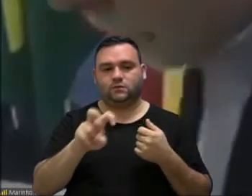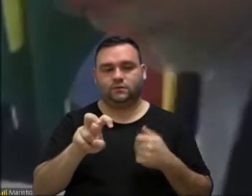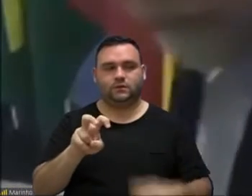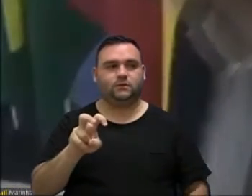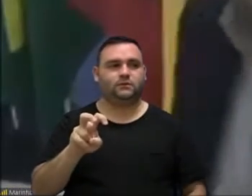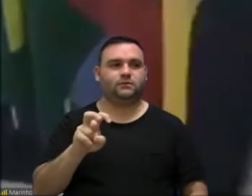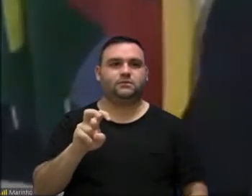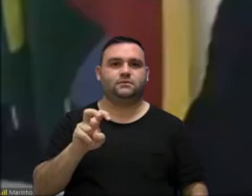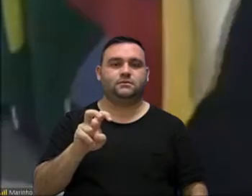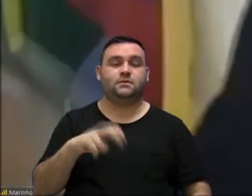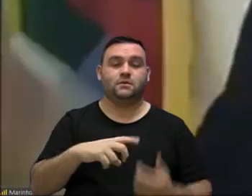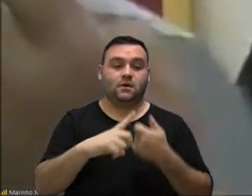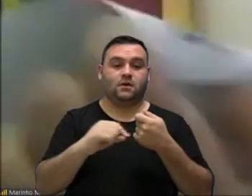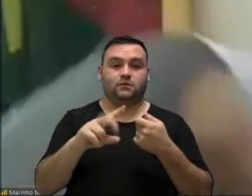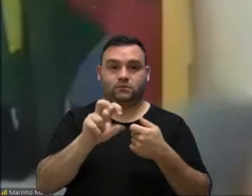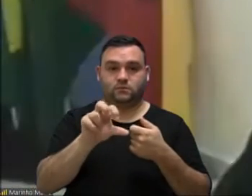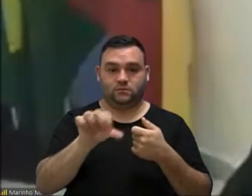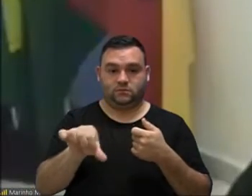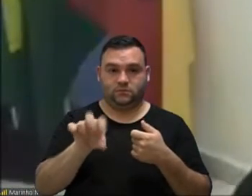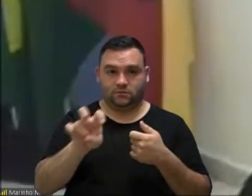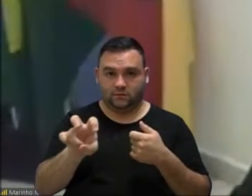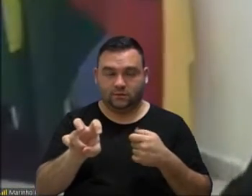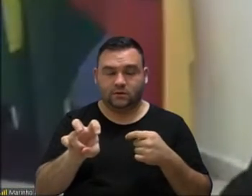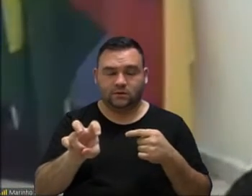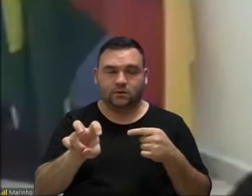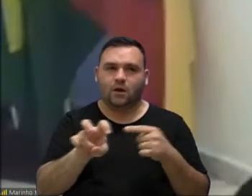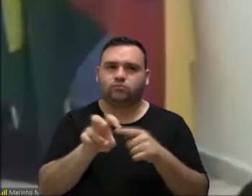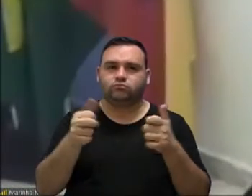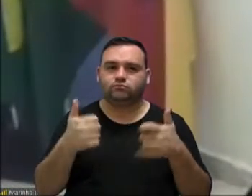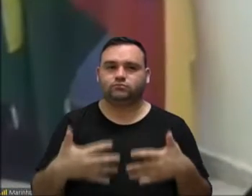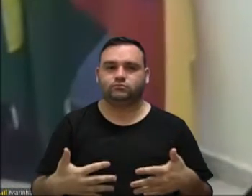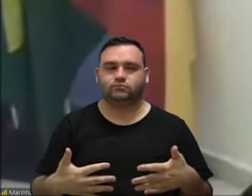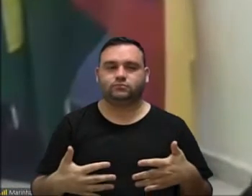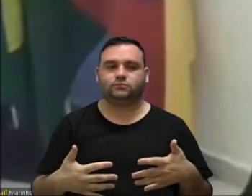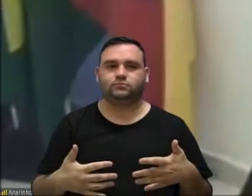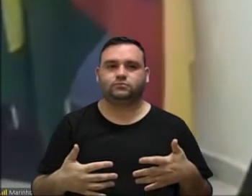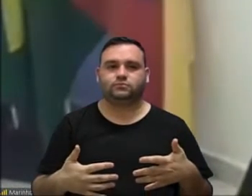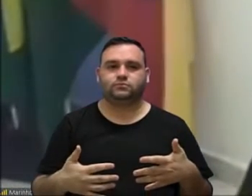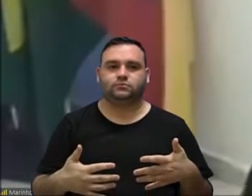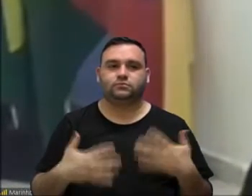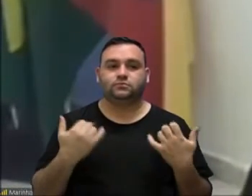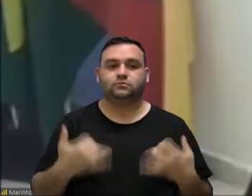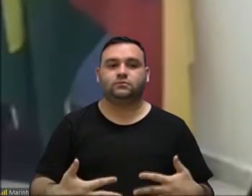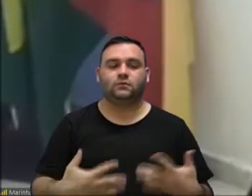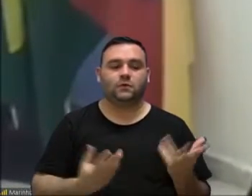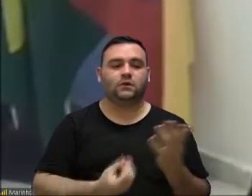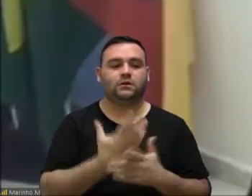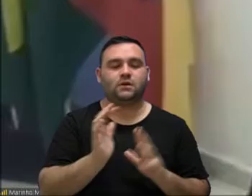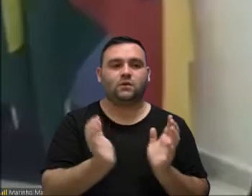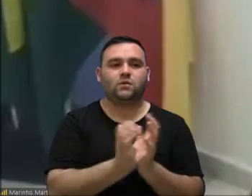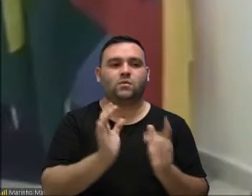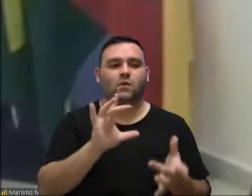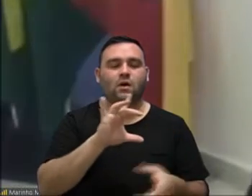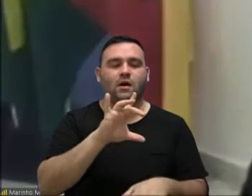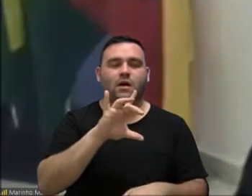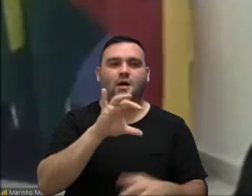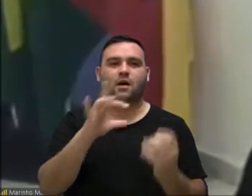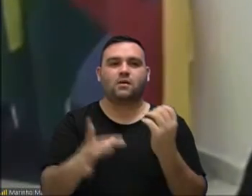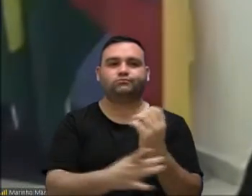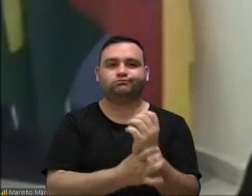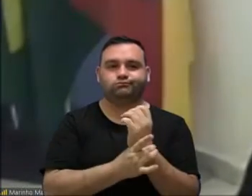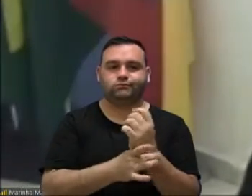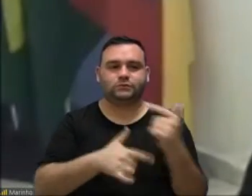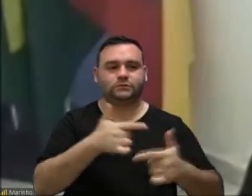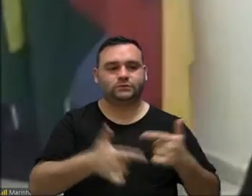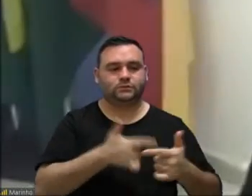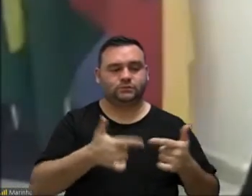cinco o artigo noventa cinco diz o seguinte que dispõe sobre a criação da seguridade dos